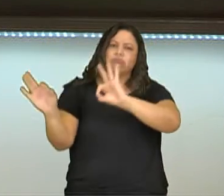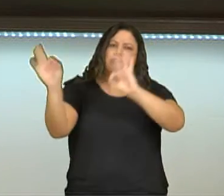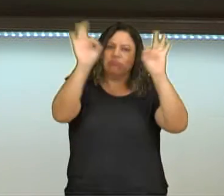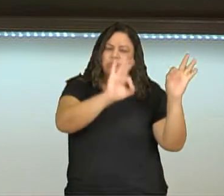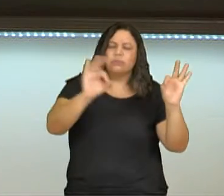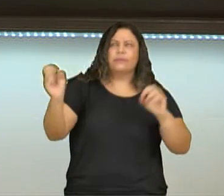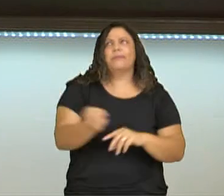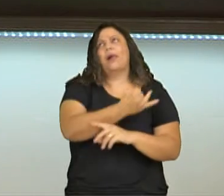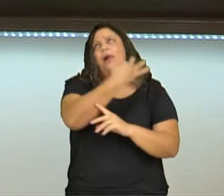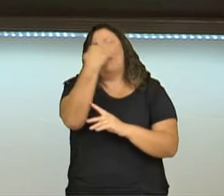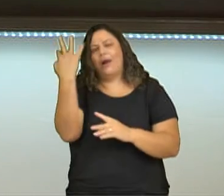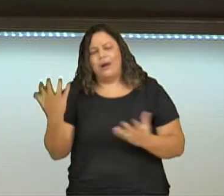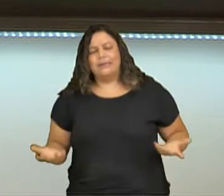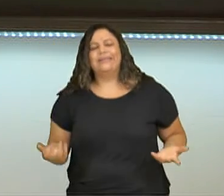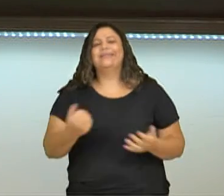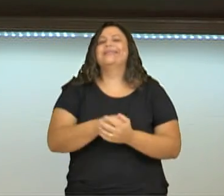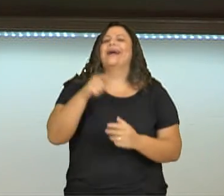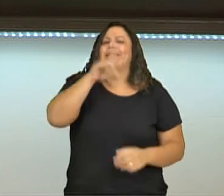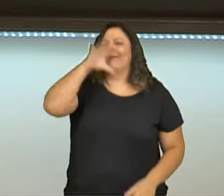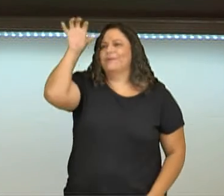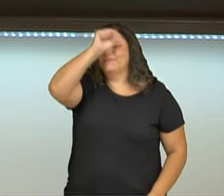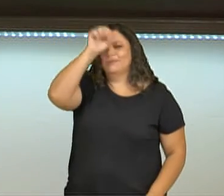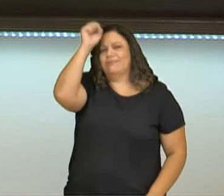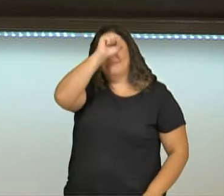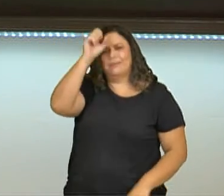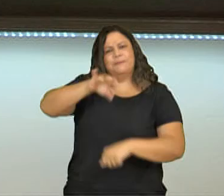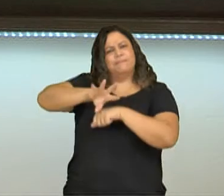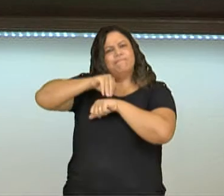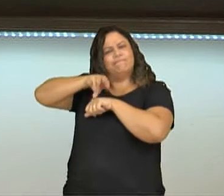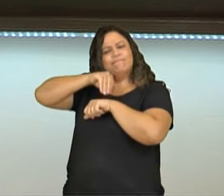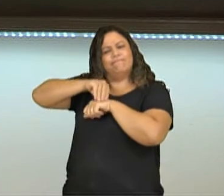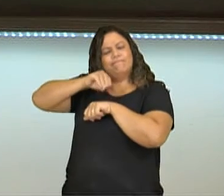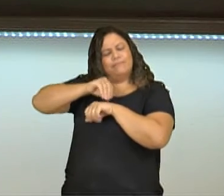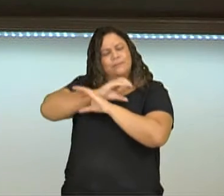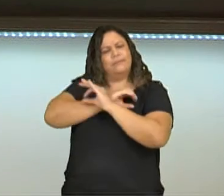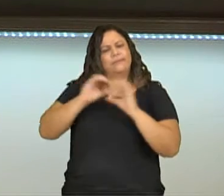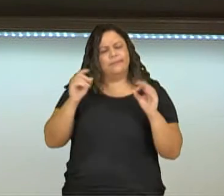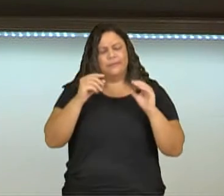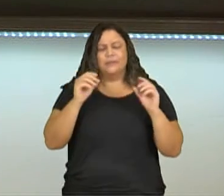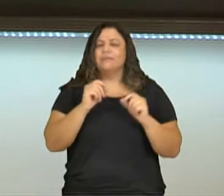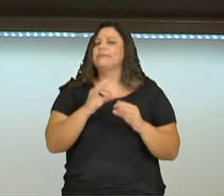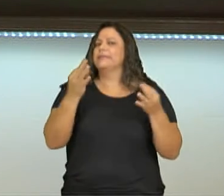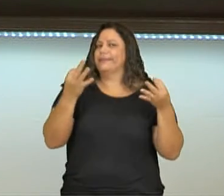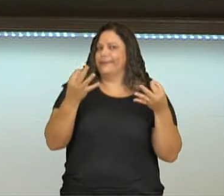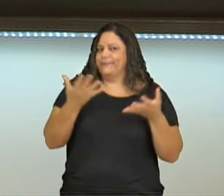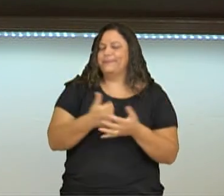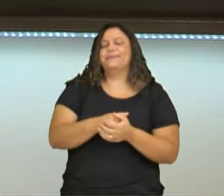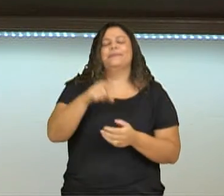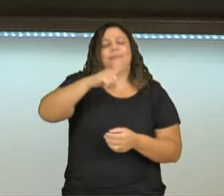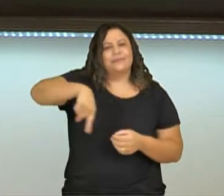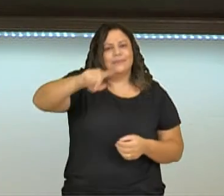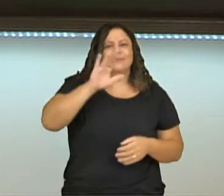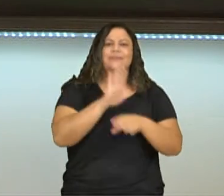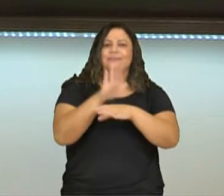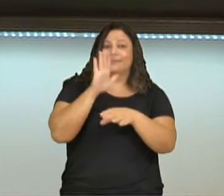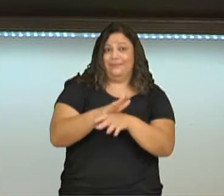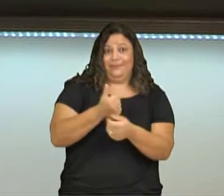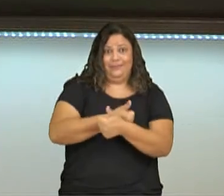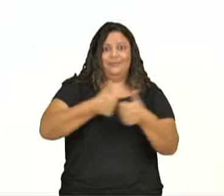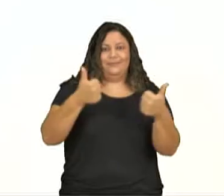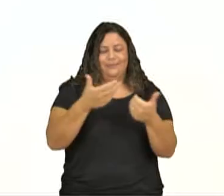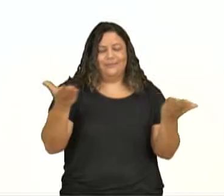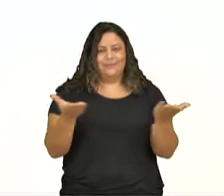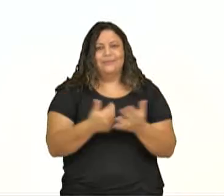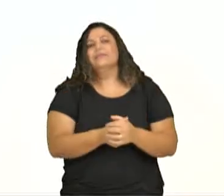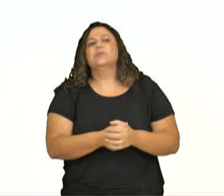forem necessárias até você ficar super confiante no que você está fazendo, tá bom? Vai te ajudar pra caramba. Então vamos